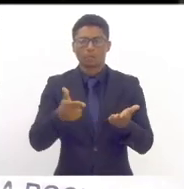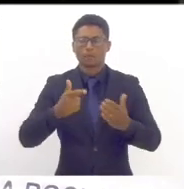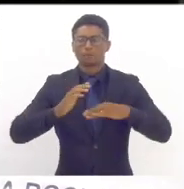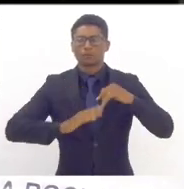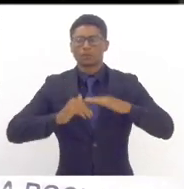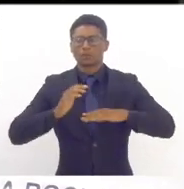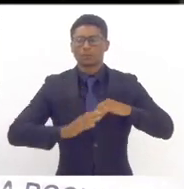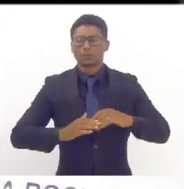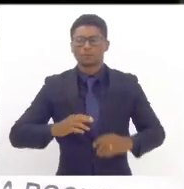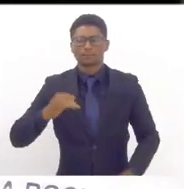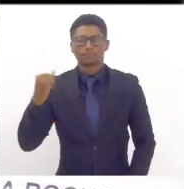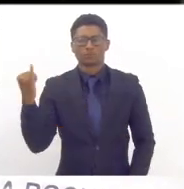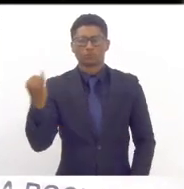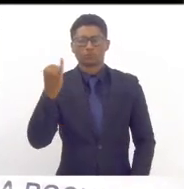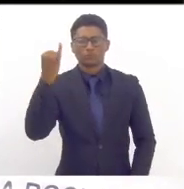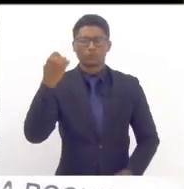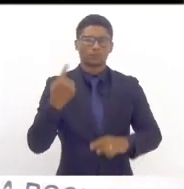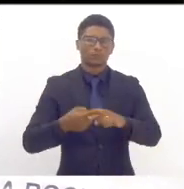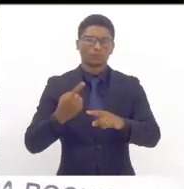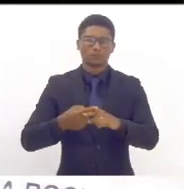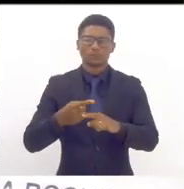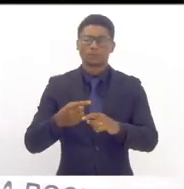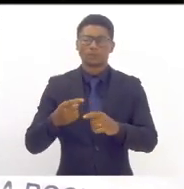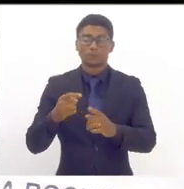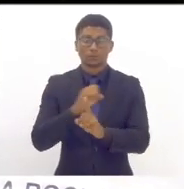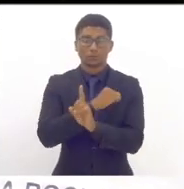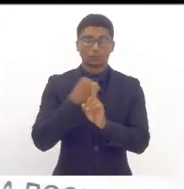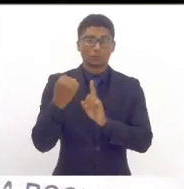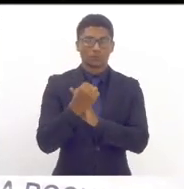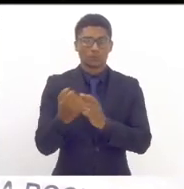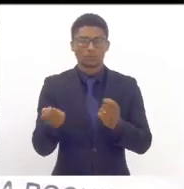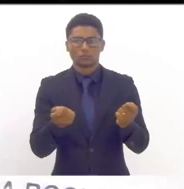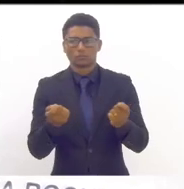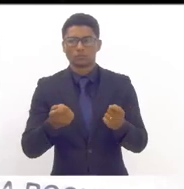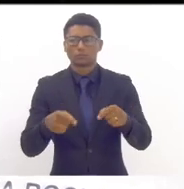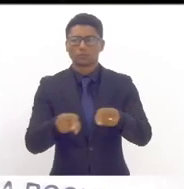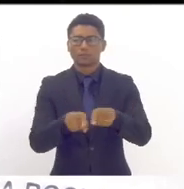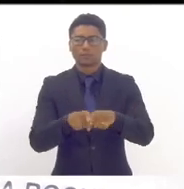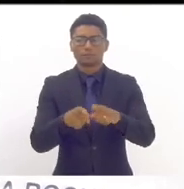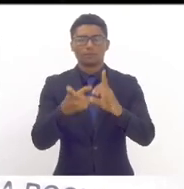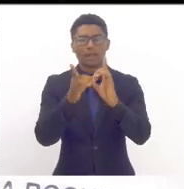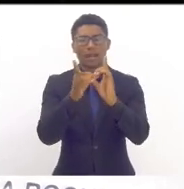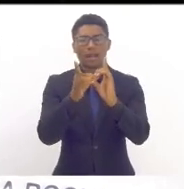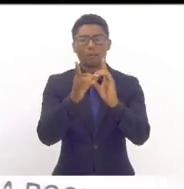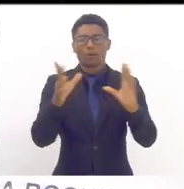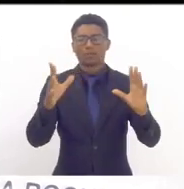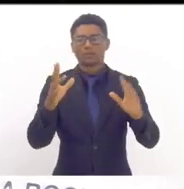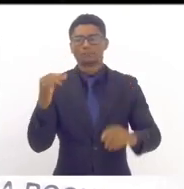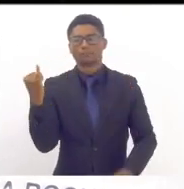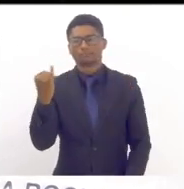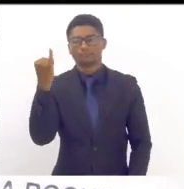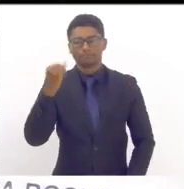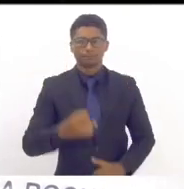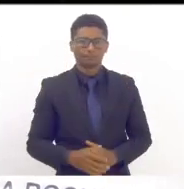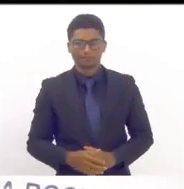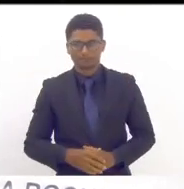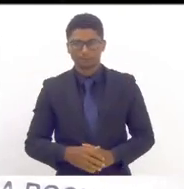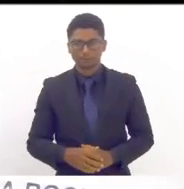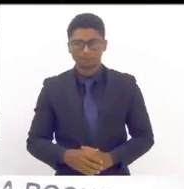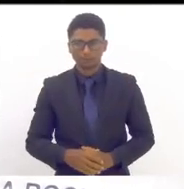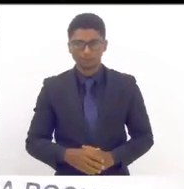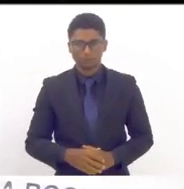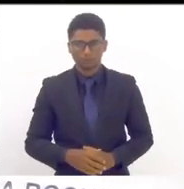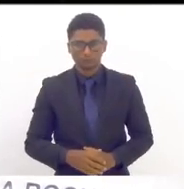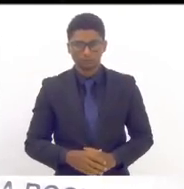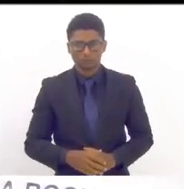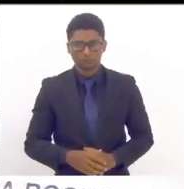defesa do controle social, mas como um elemento de preservação da democracia. E, nesse sentido, essa não